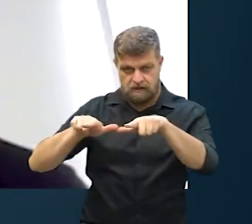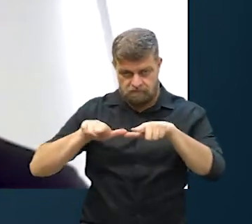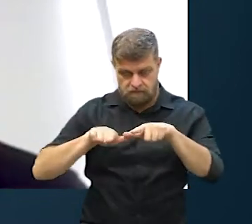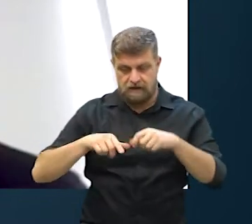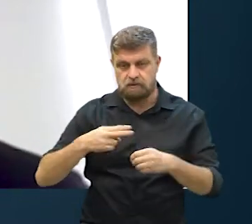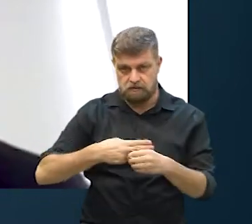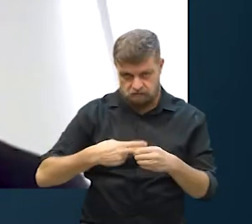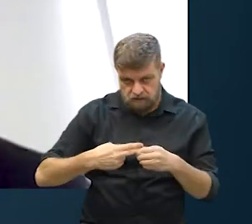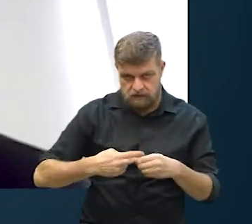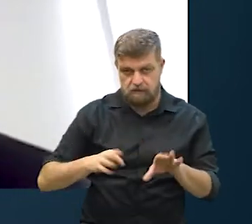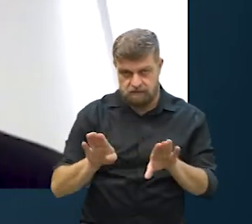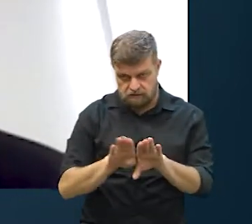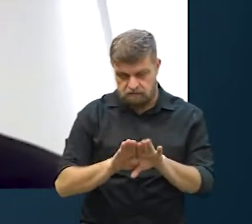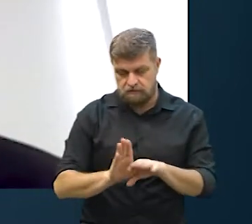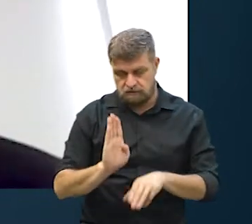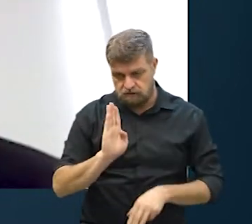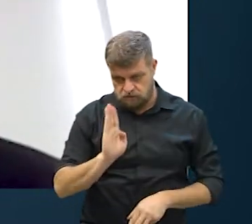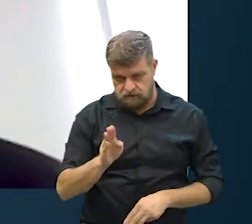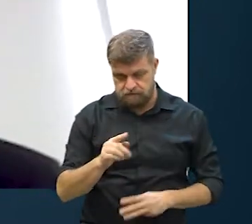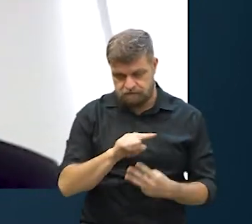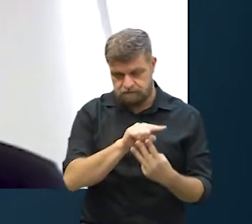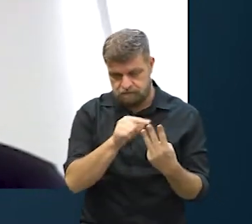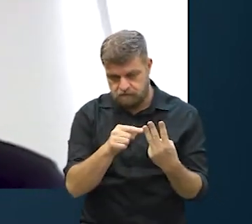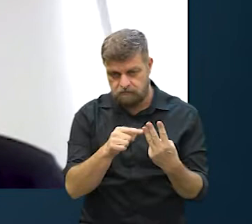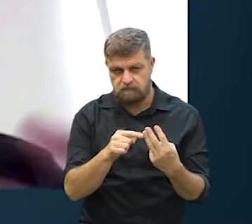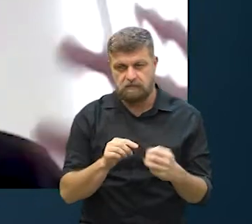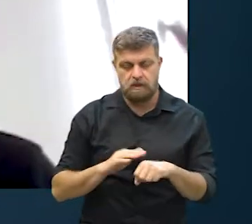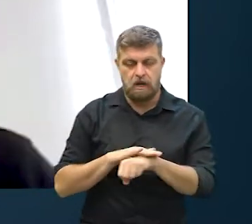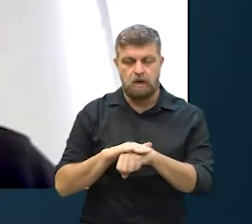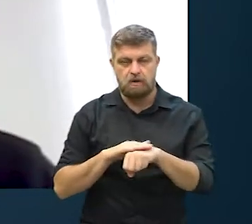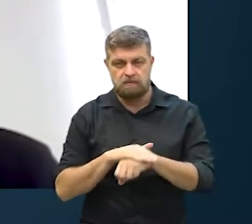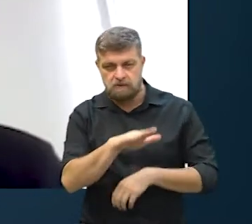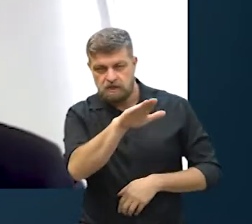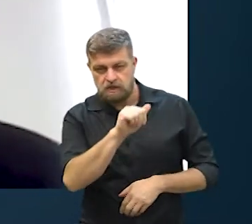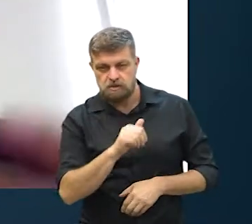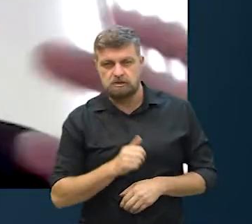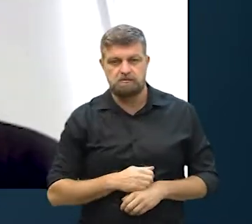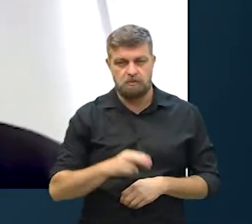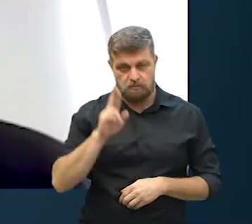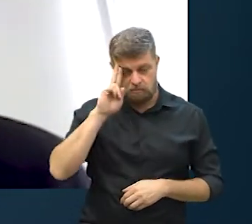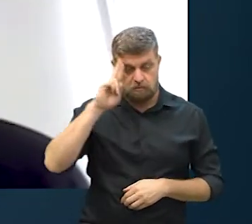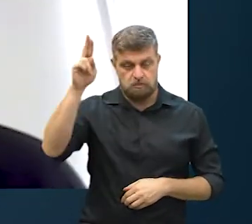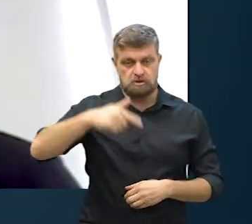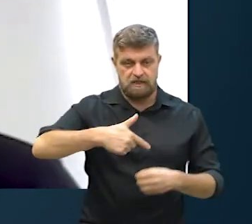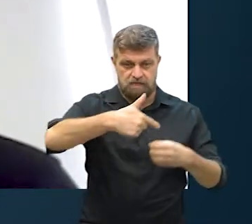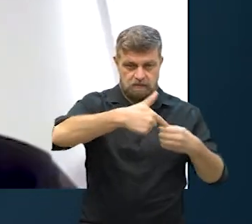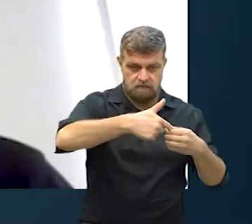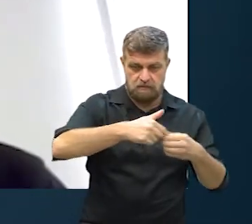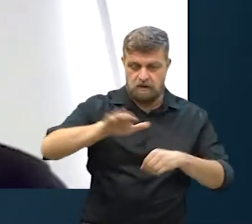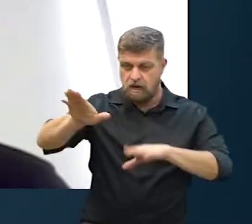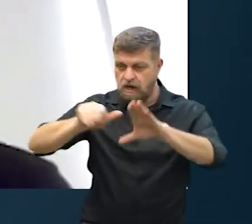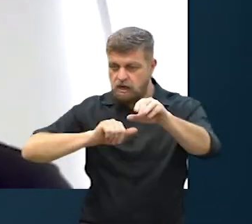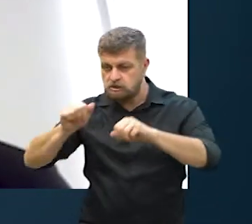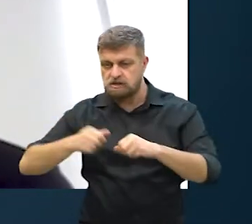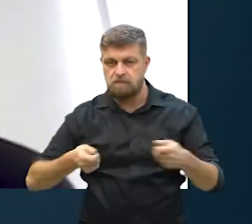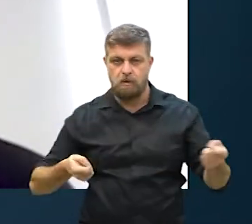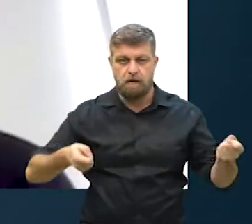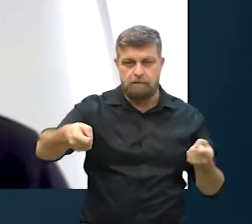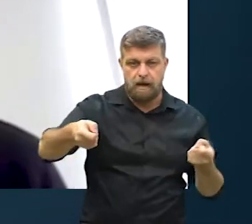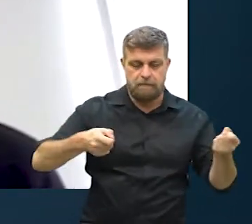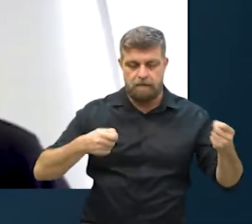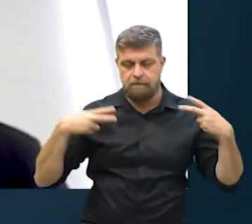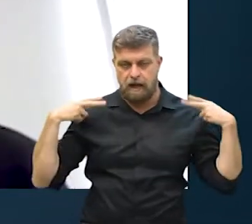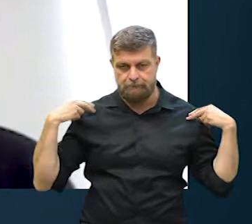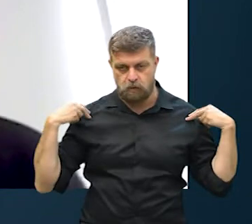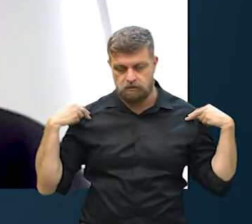é formado aqui na Unicamp. E a gente foi conversar com as transportadoras, com os donos de postos, com os caminhoneiros, presencialmente.